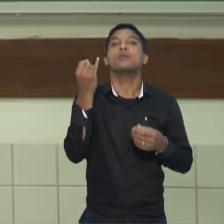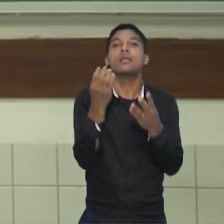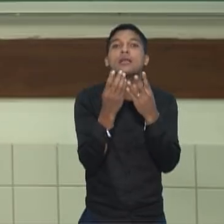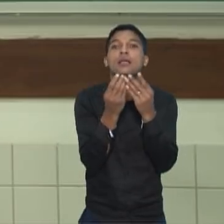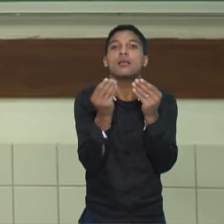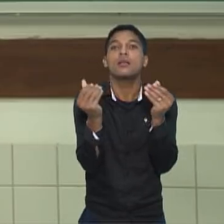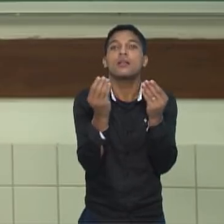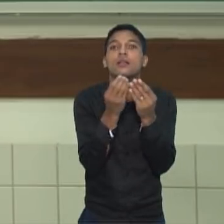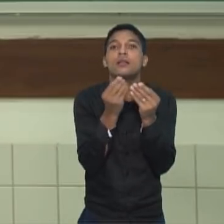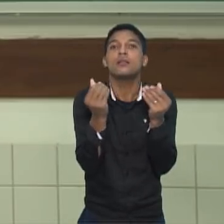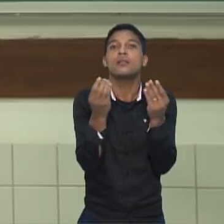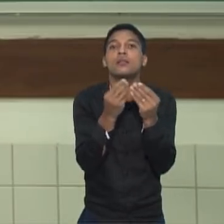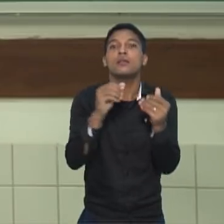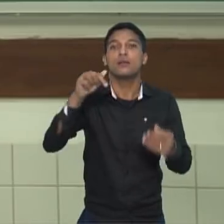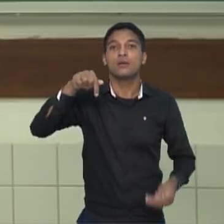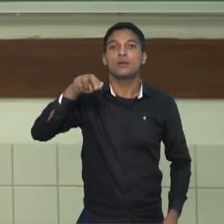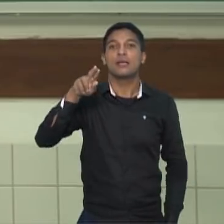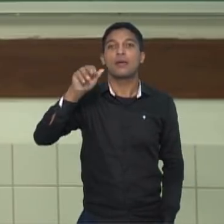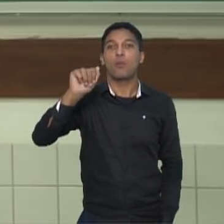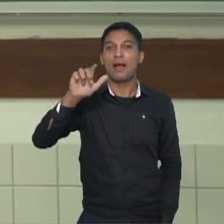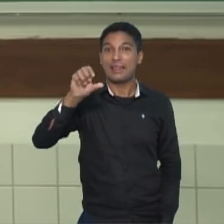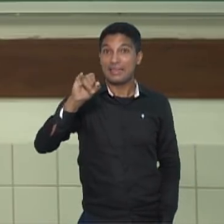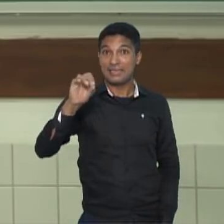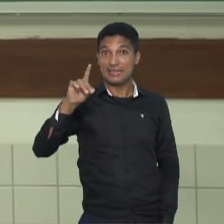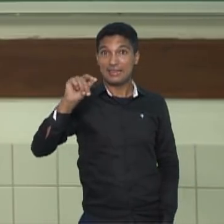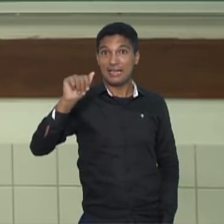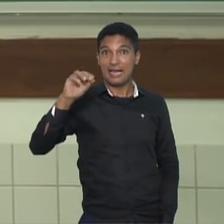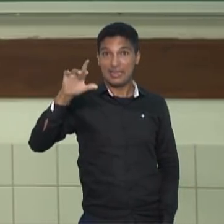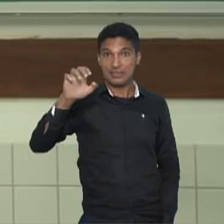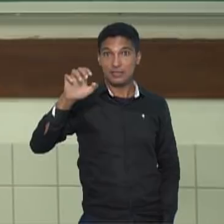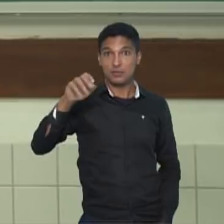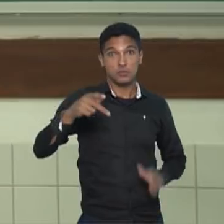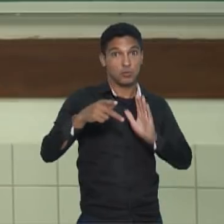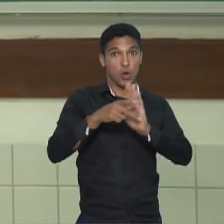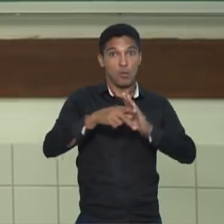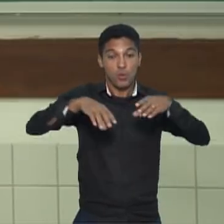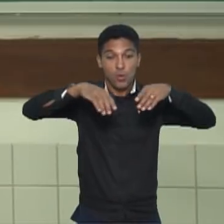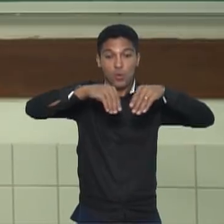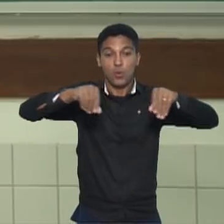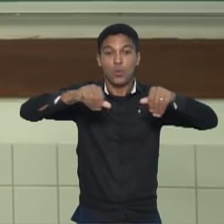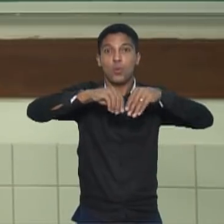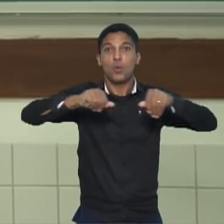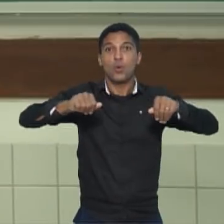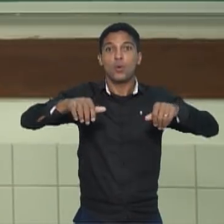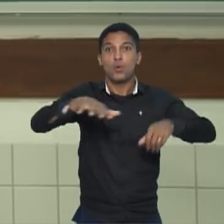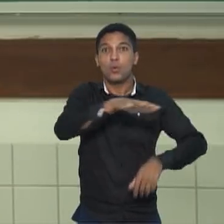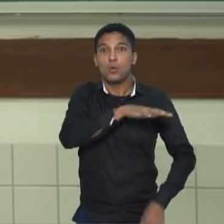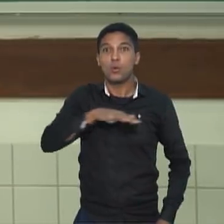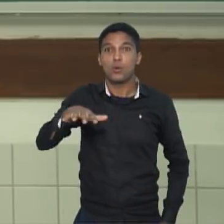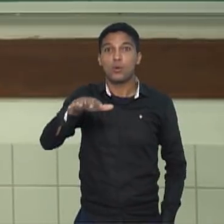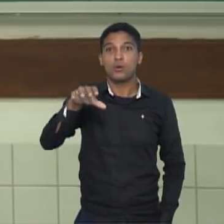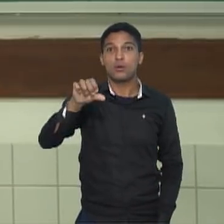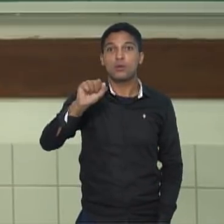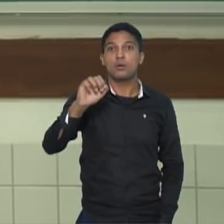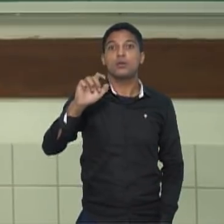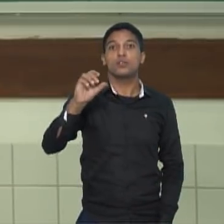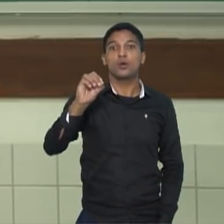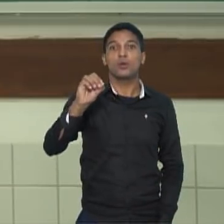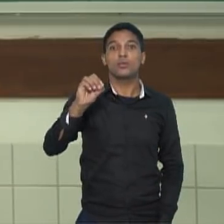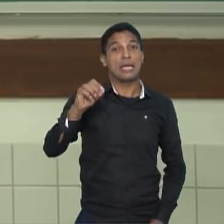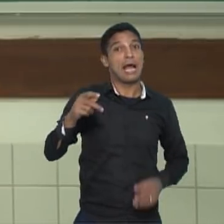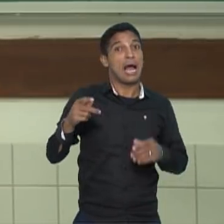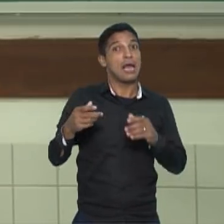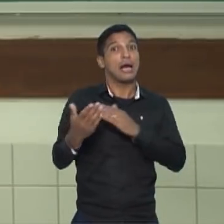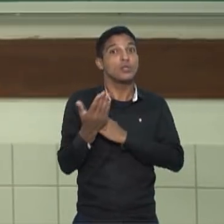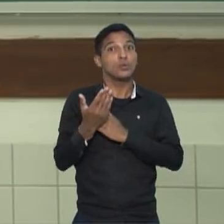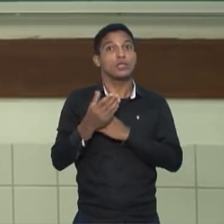principalmente atividades econômicas, que além de oferecer o lucro, também vão oferecer